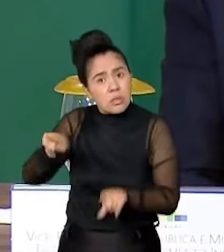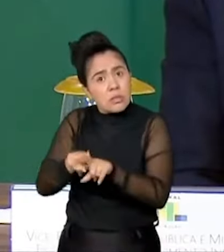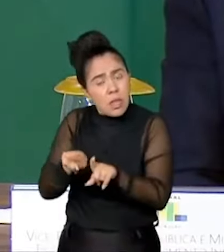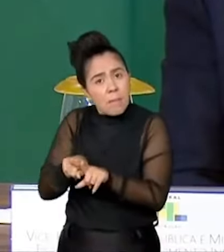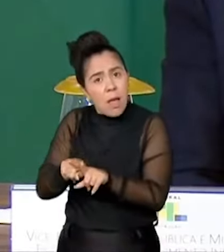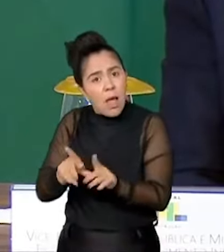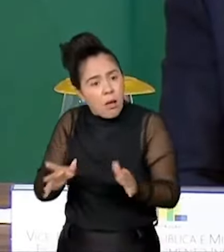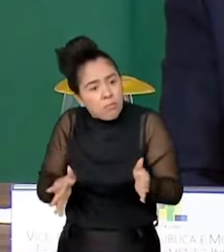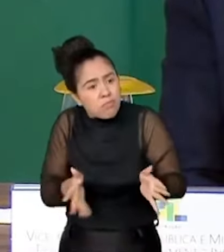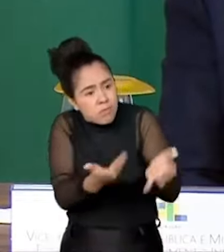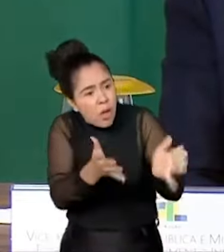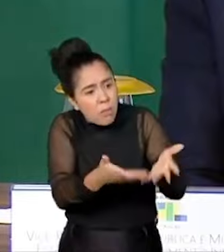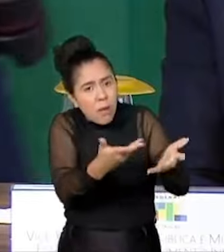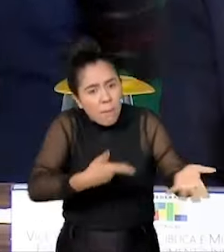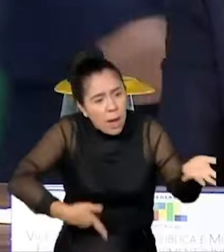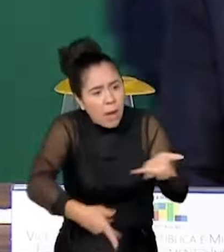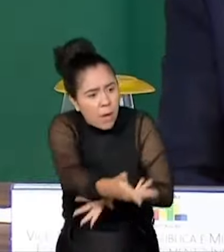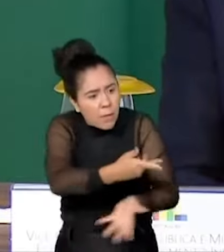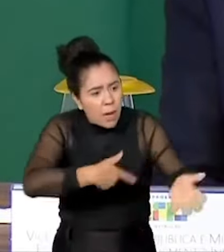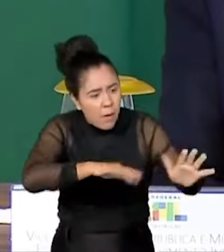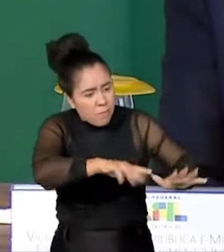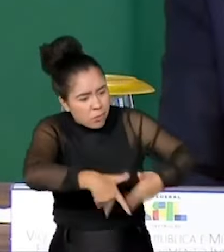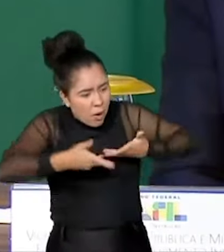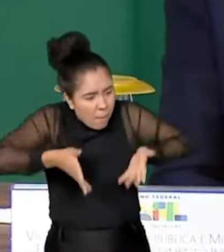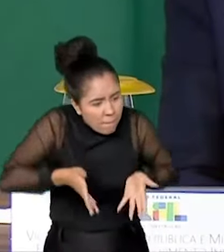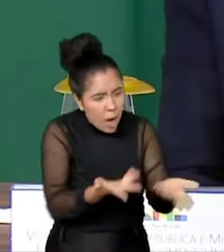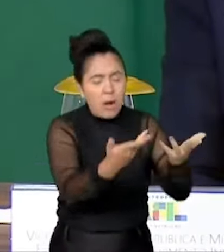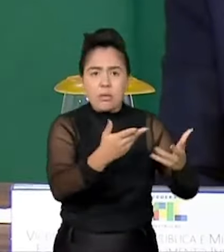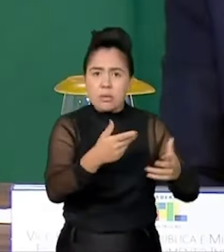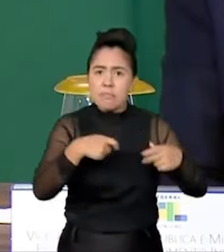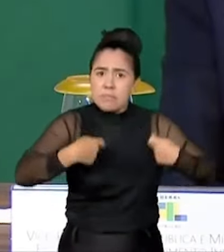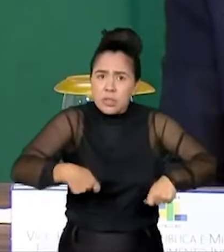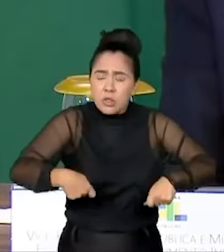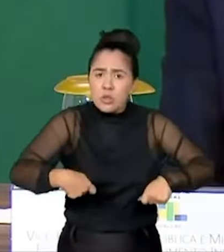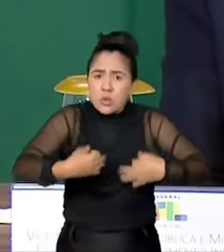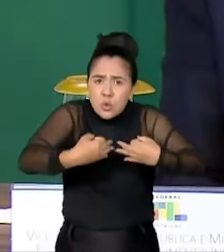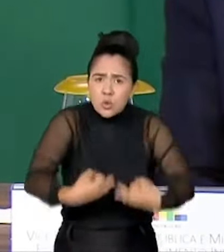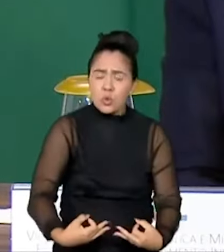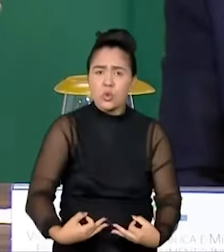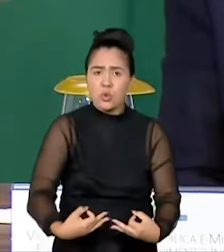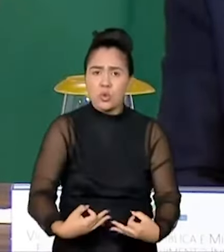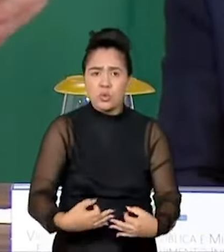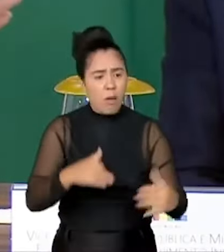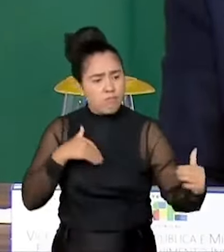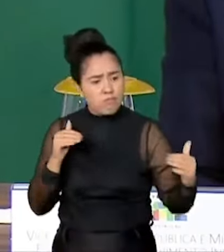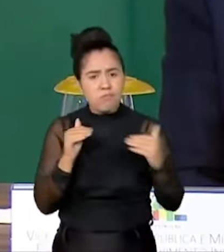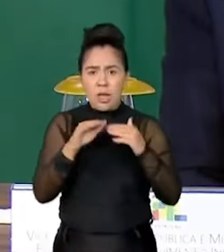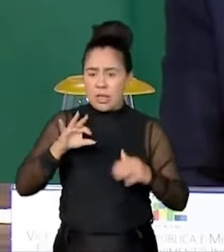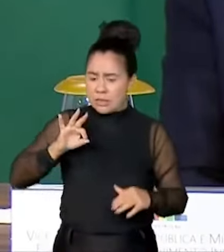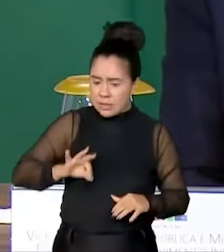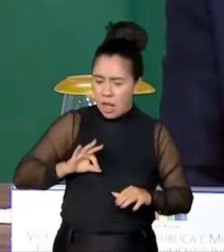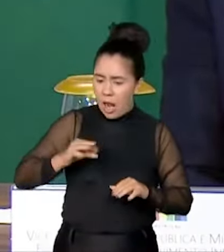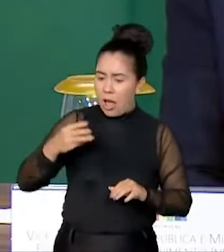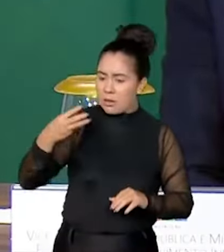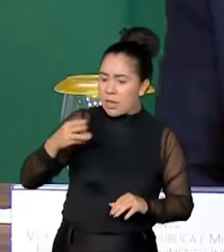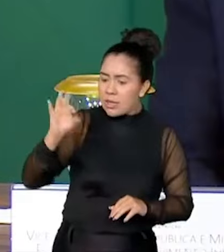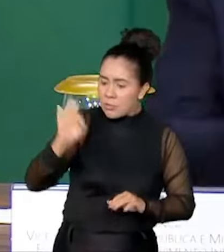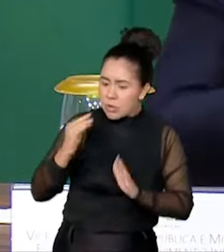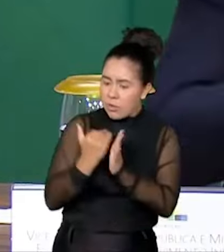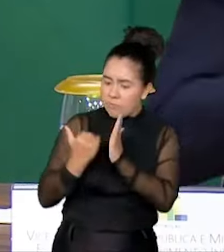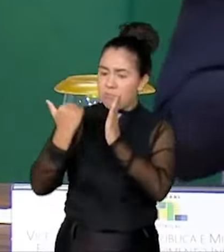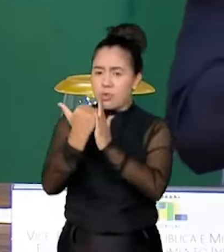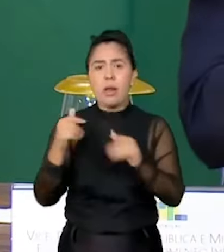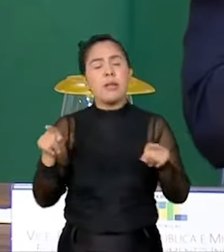cara que ganha o mínimo. Então, é justo que ele receba o equivalente ao aumento dos 3% na criação